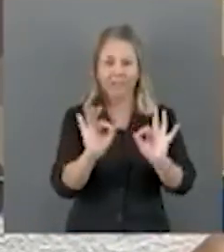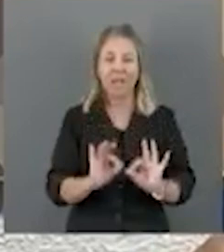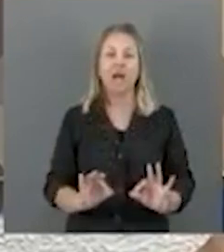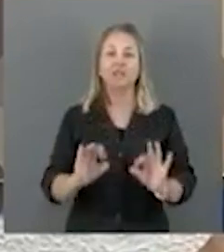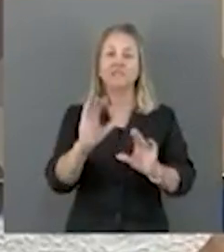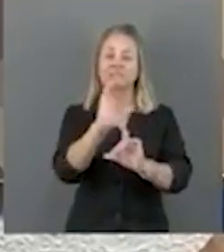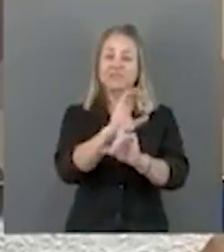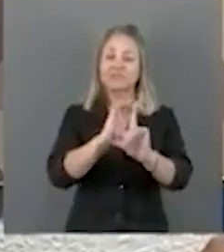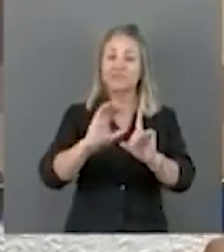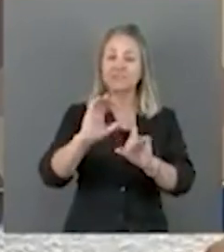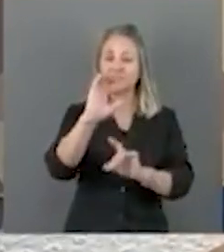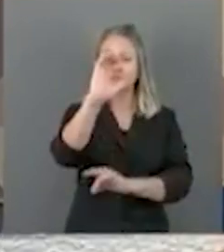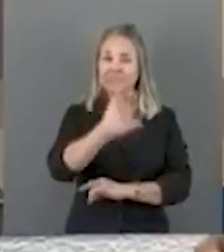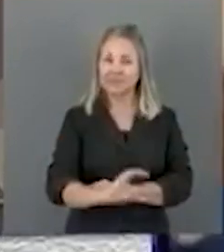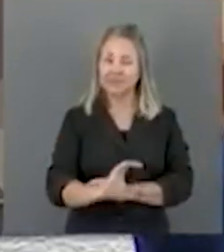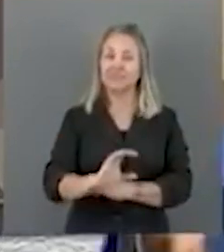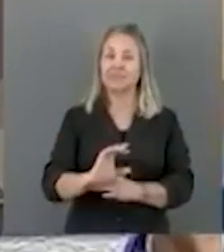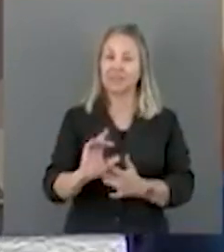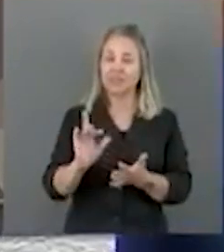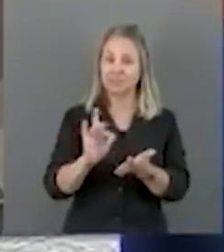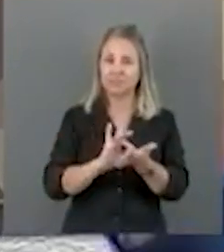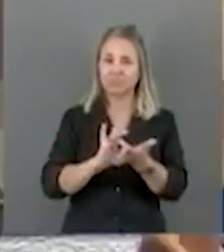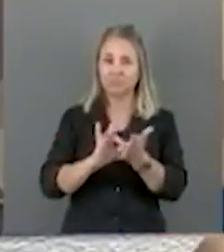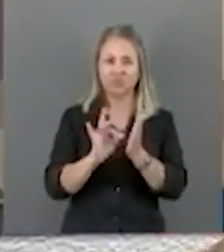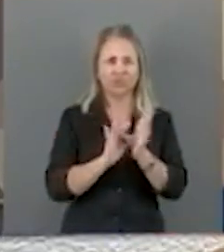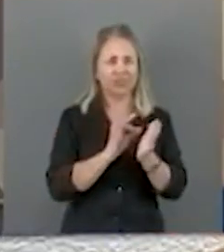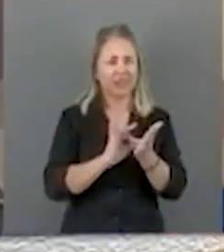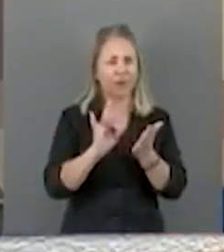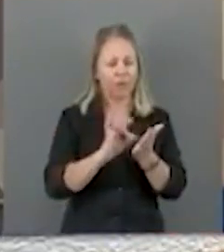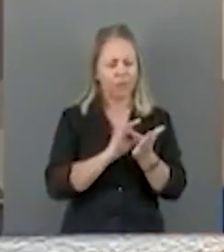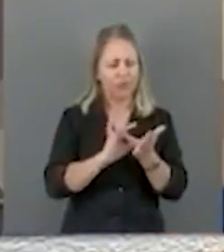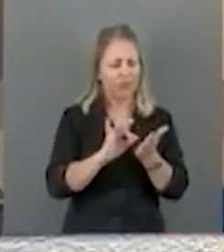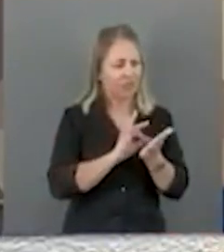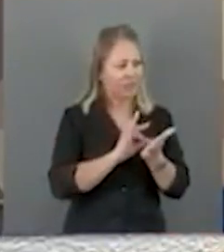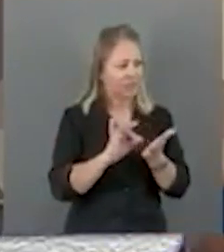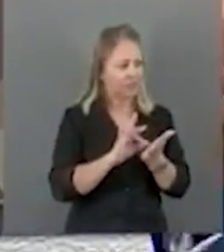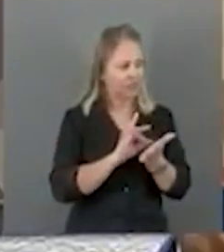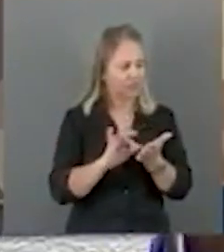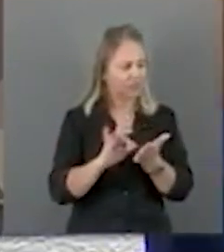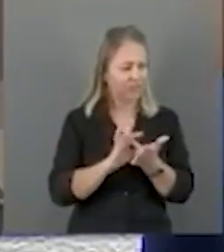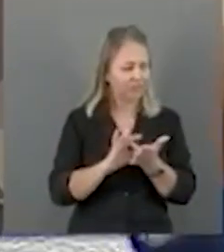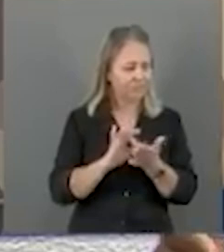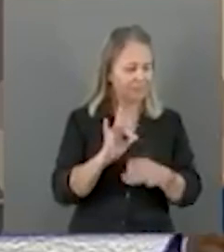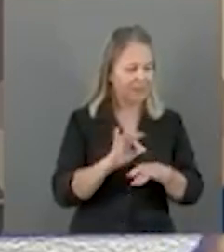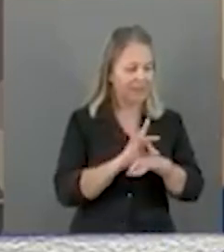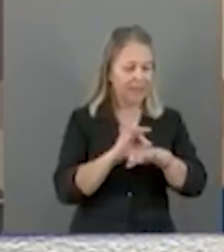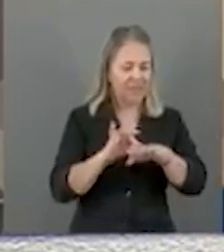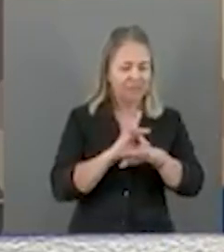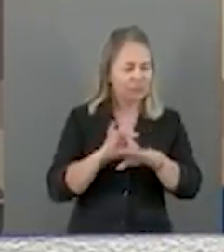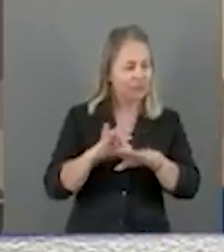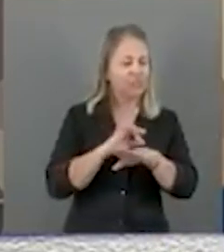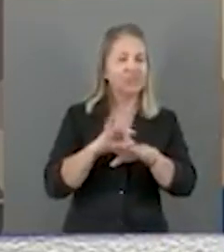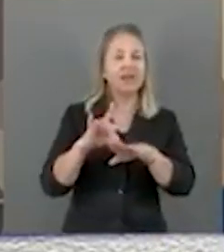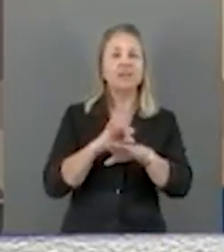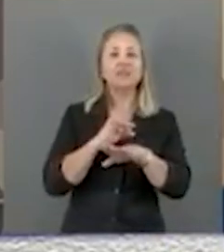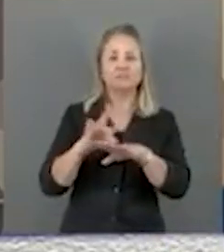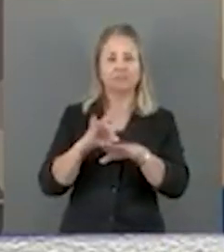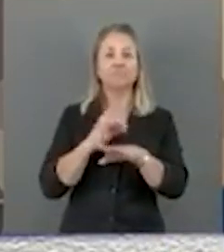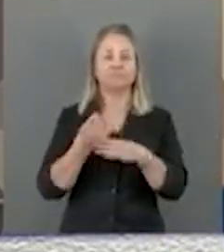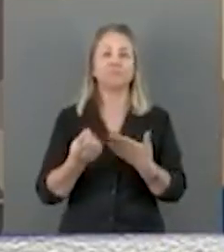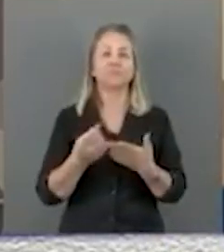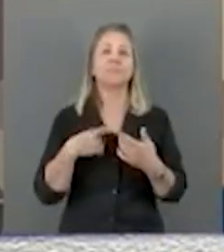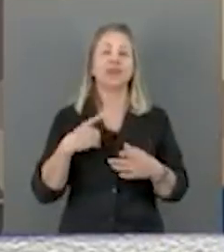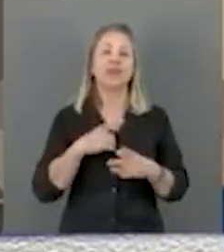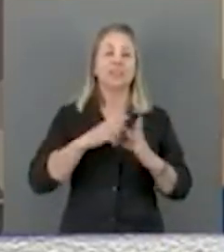digital. Está sendo construído pela assessora, que eu apontei como assessora, a professora Letícia Cesarino, um plano de cidadania